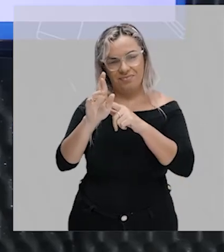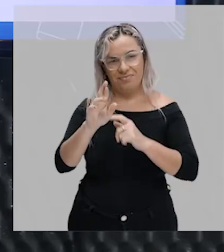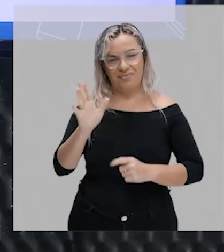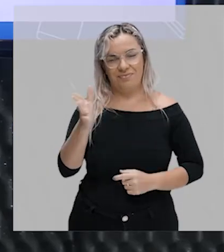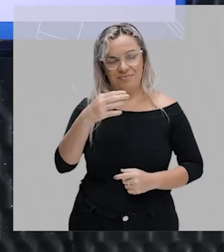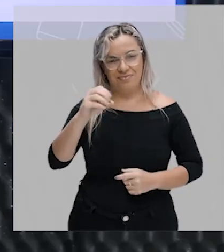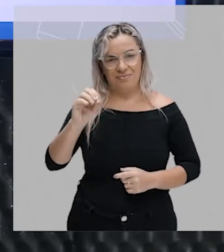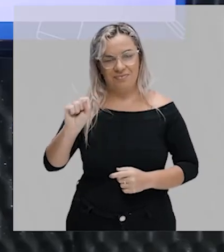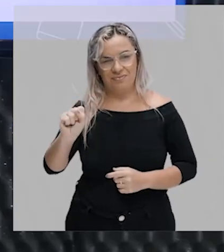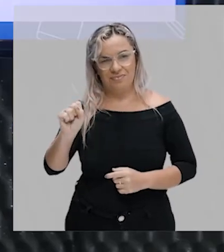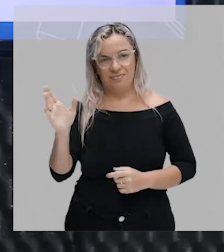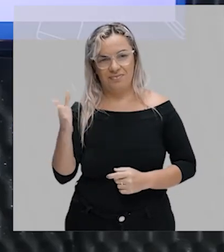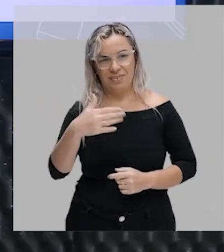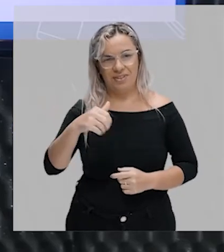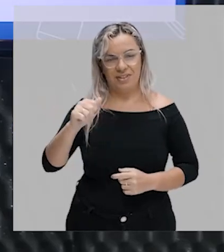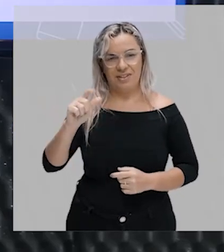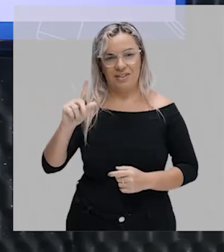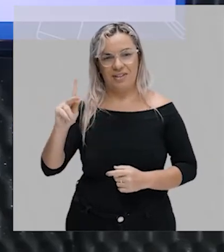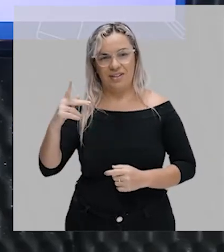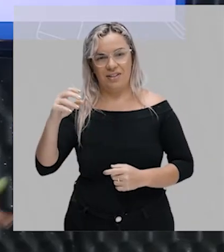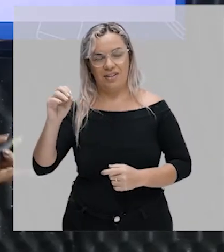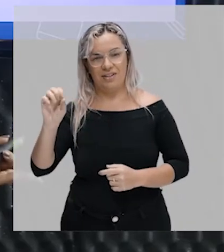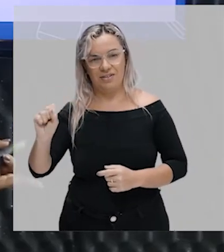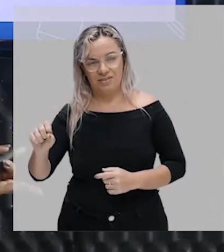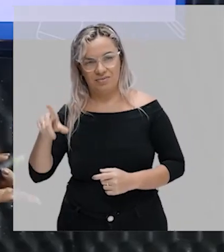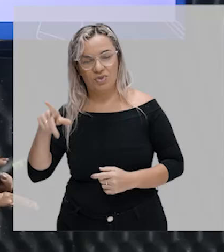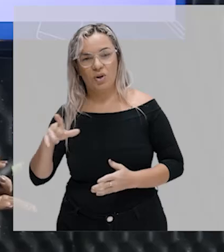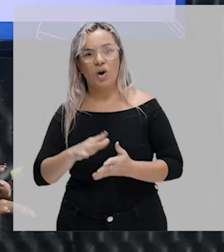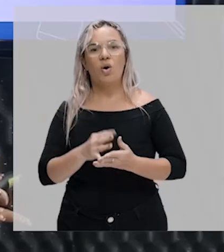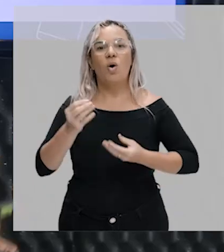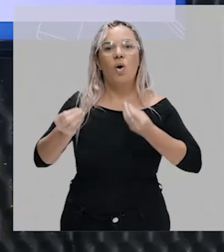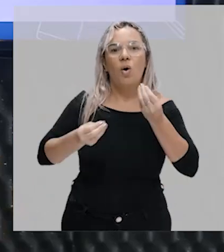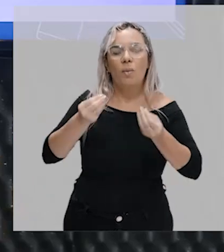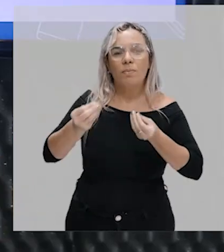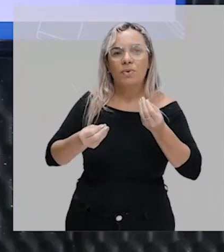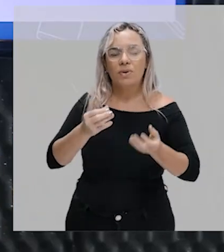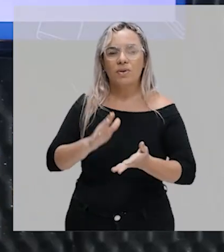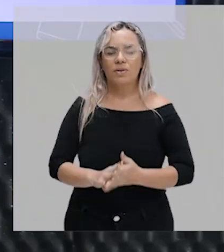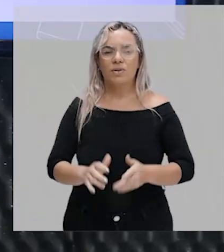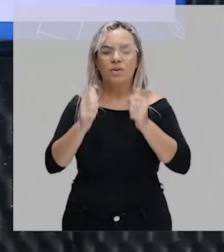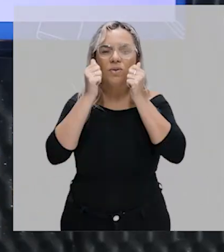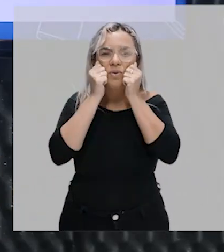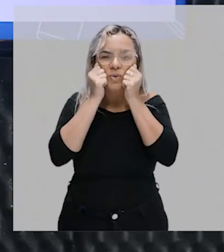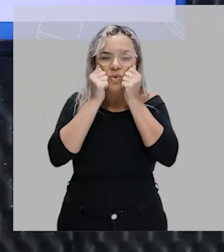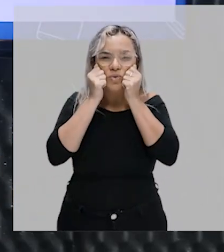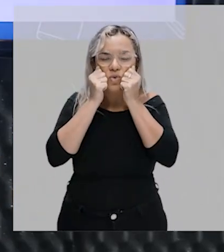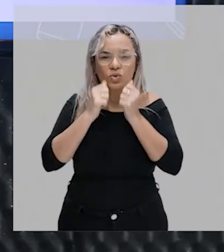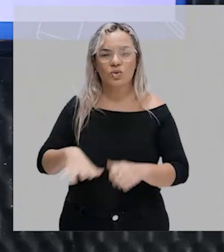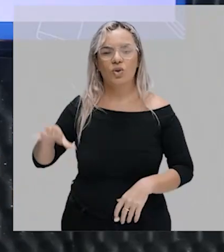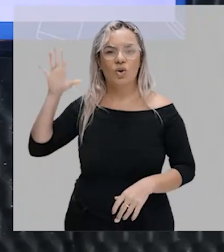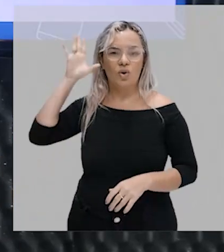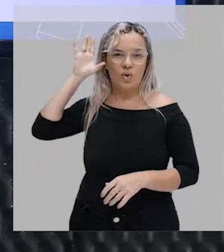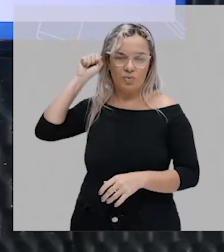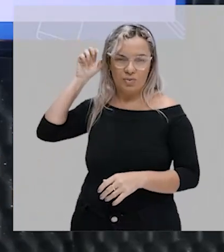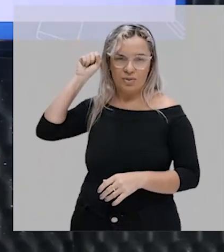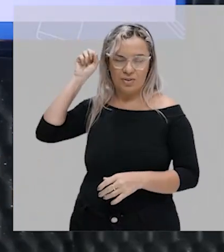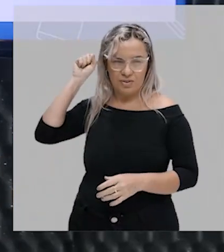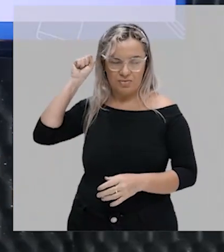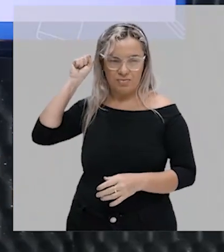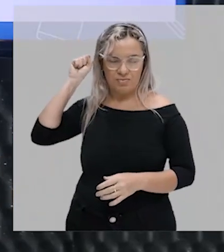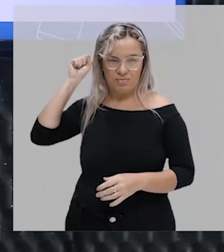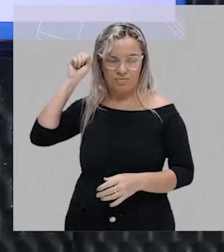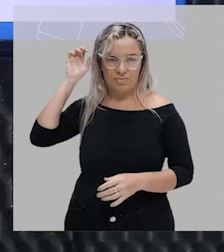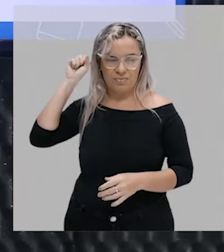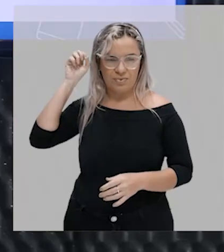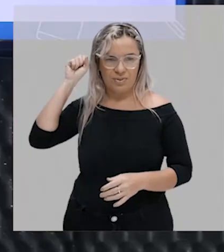os alho. E aí? Os chuchus que me ouvem,